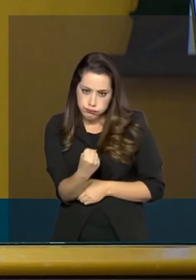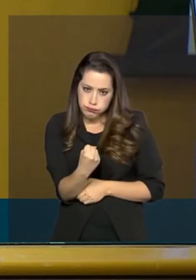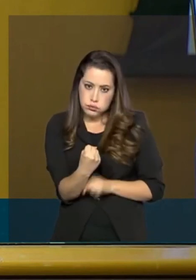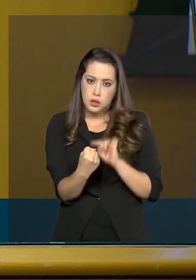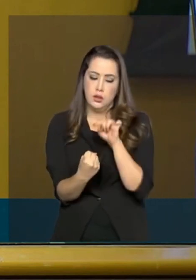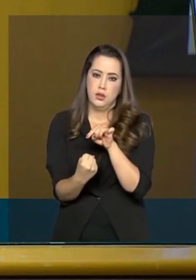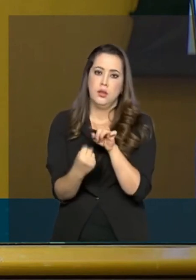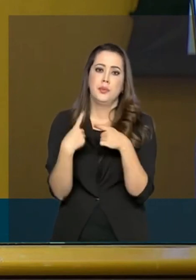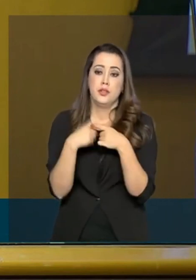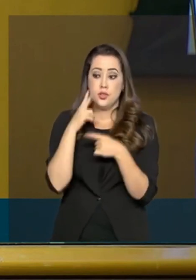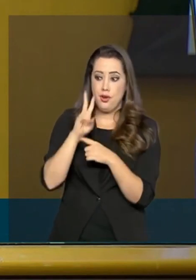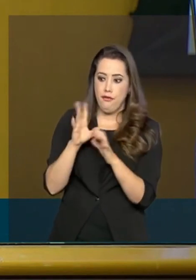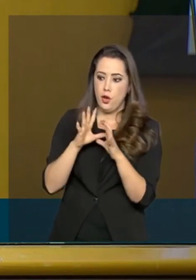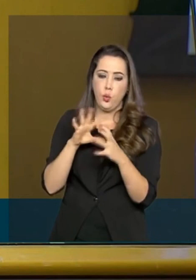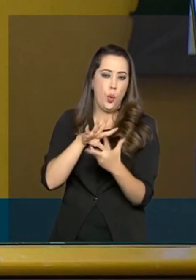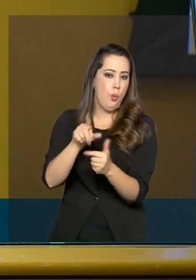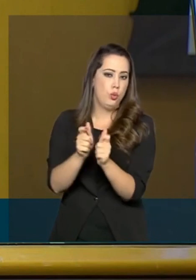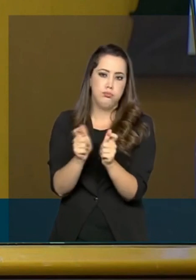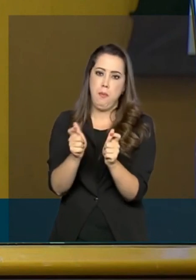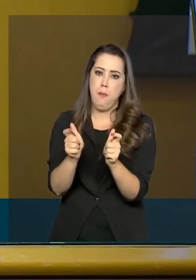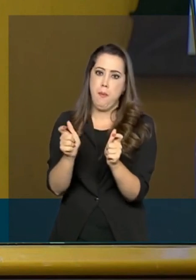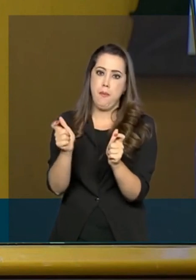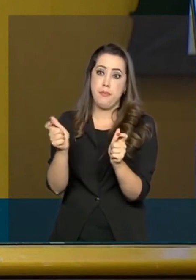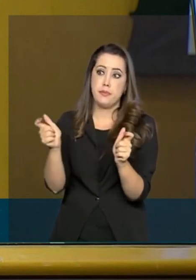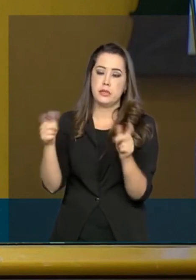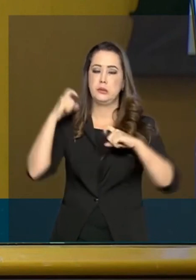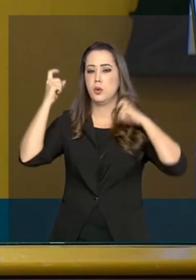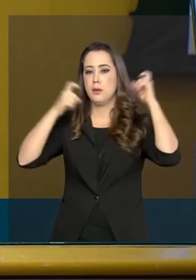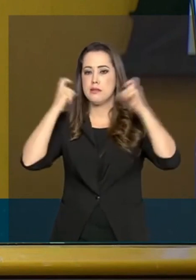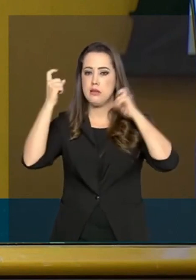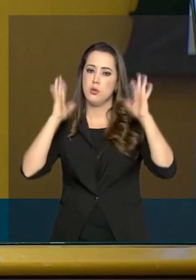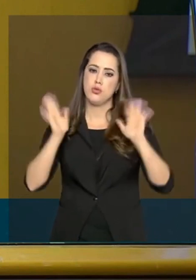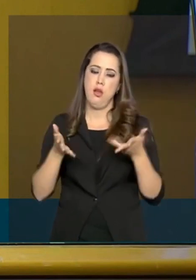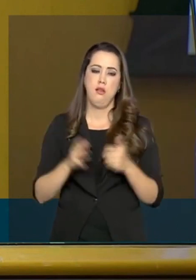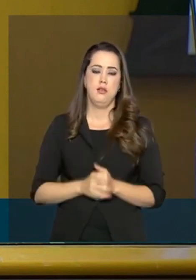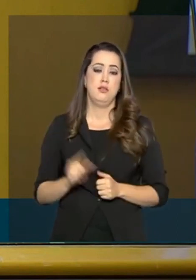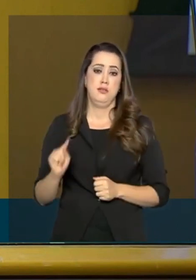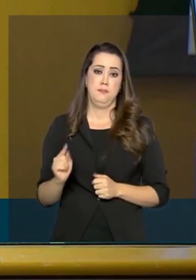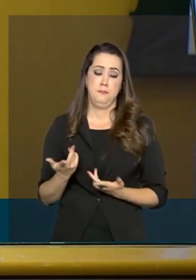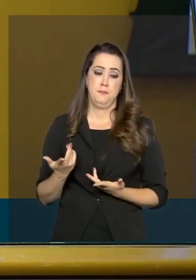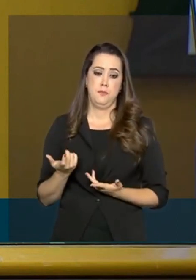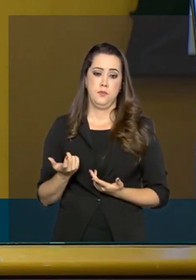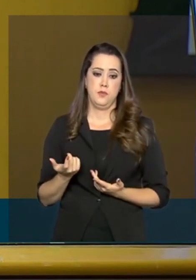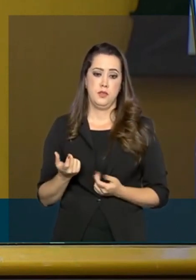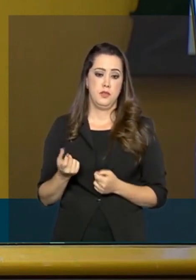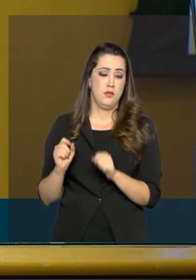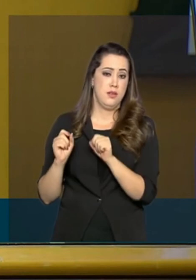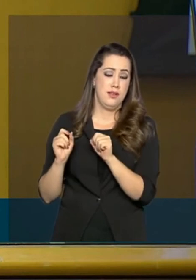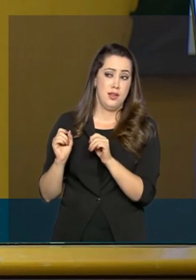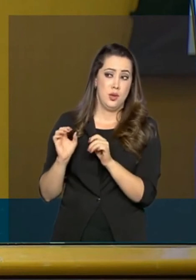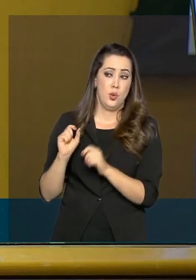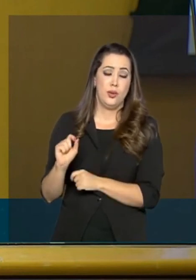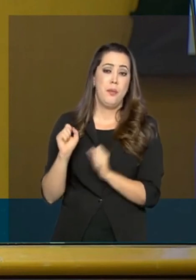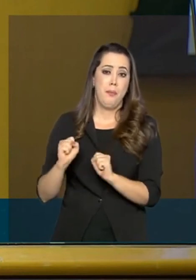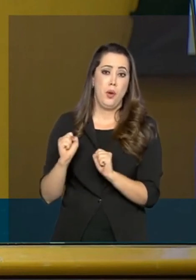que estão já aumentando pelo mundo afora, que há uma preocupação enorme em relação a fazer algo